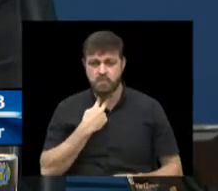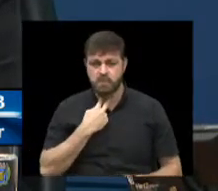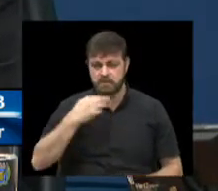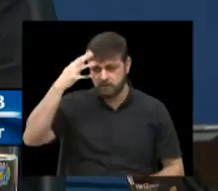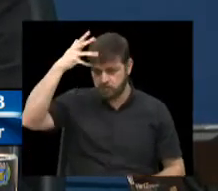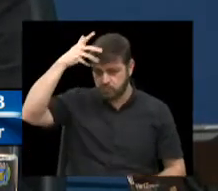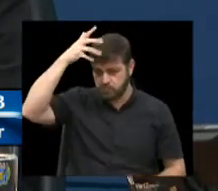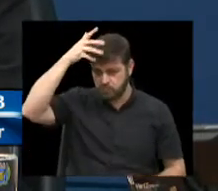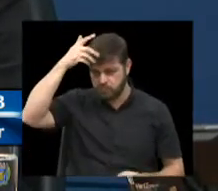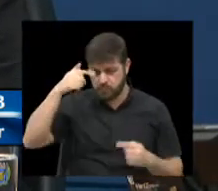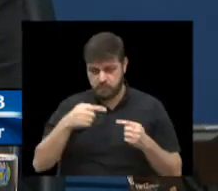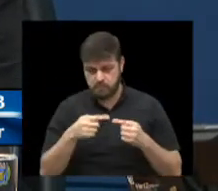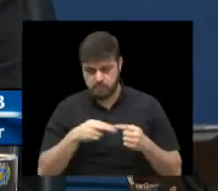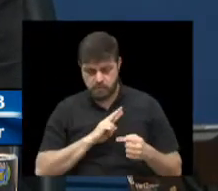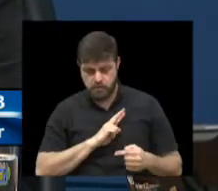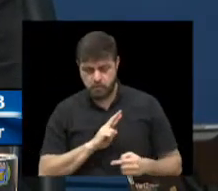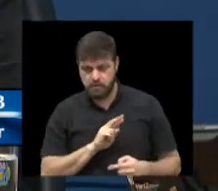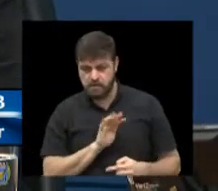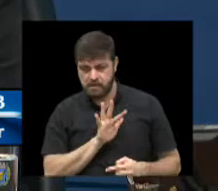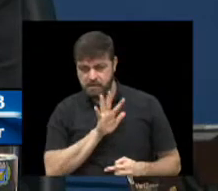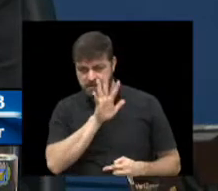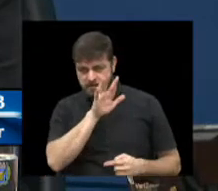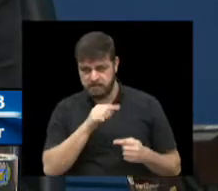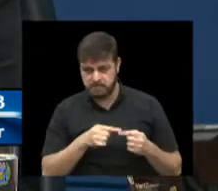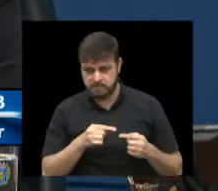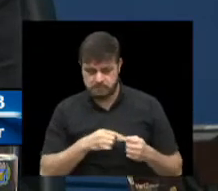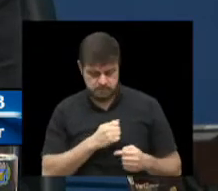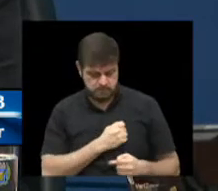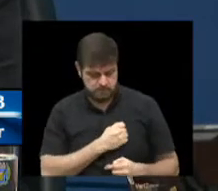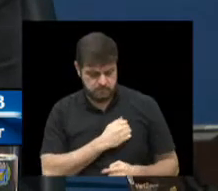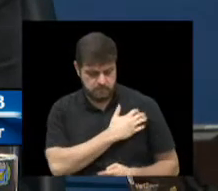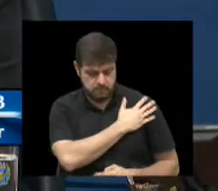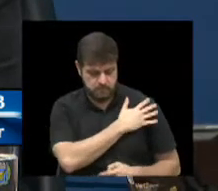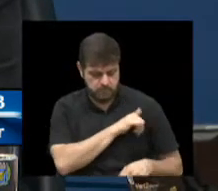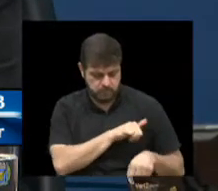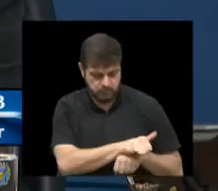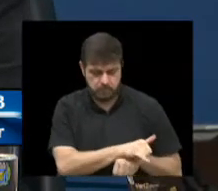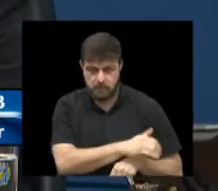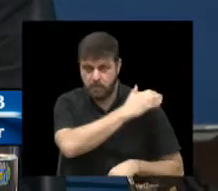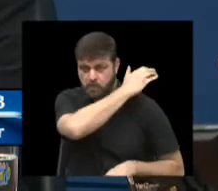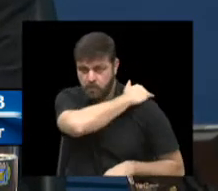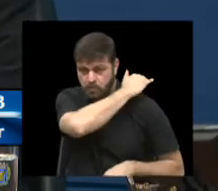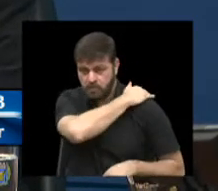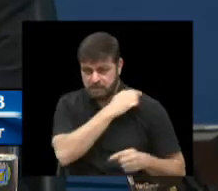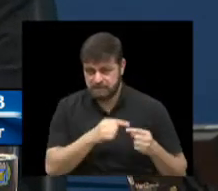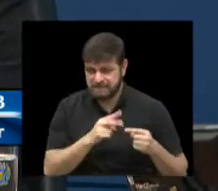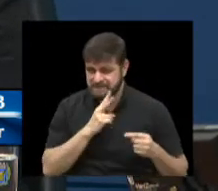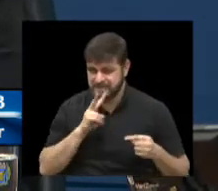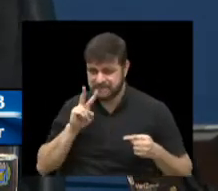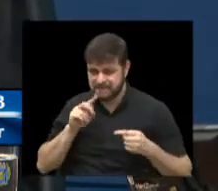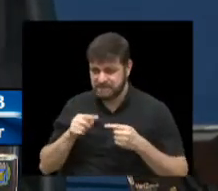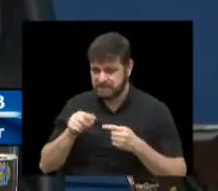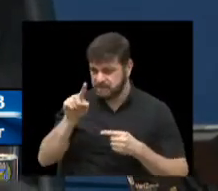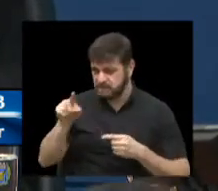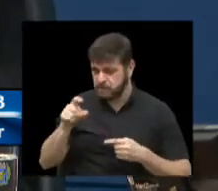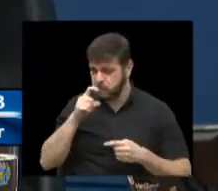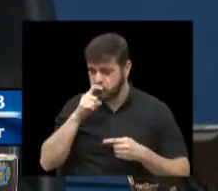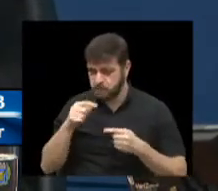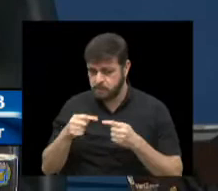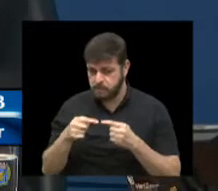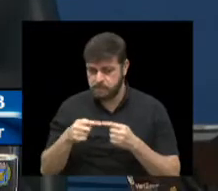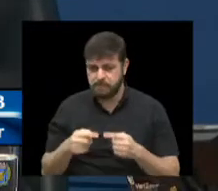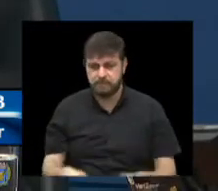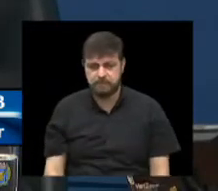Farmadique, sim. Rubens Gás, sim. Tenente Santini, ausente. Tico Costa, sim. Vinícius Gratti, sim. E Zé Carlos,